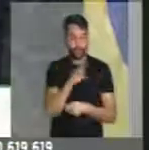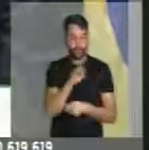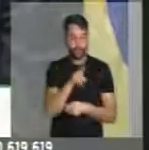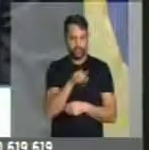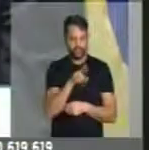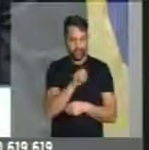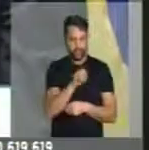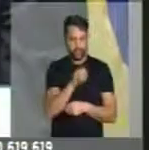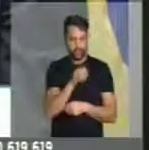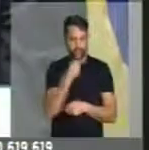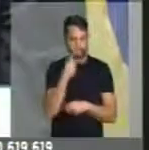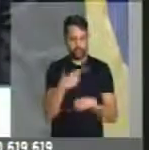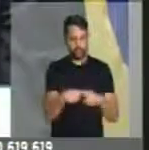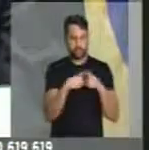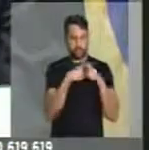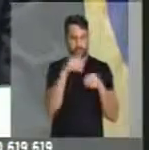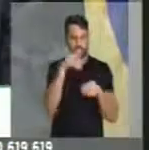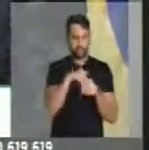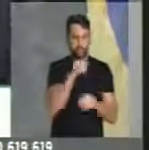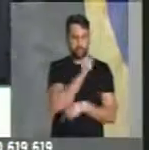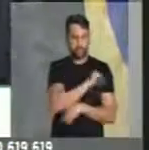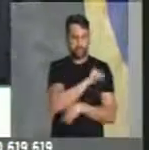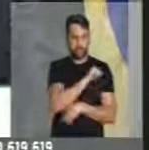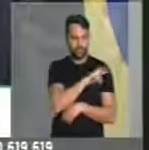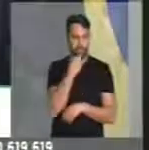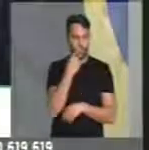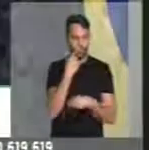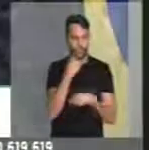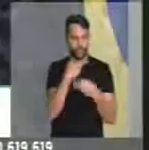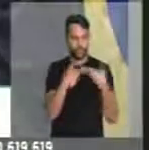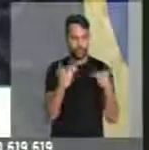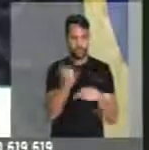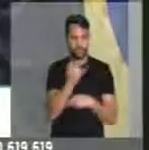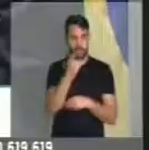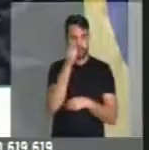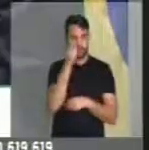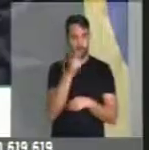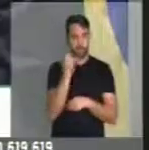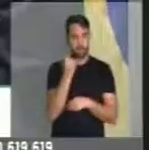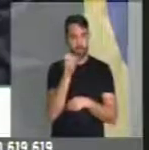Bolsonaro, que disputou a eleição do Rio de Janeiro, disse uma coisa interessante.